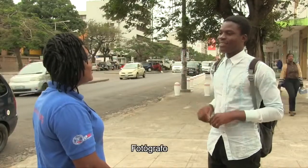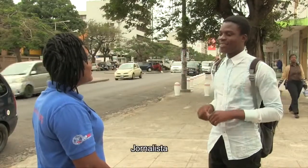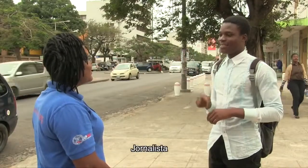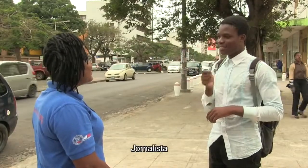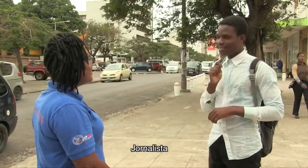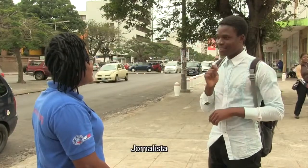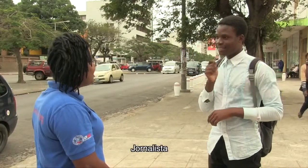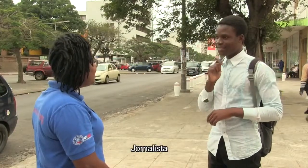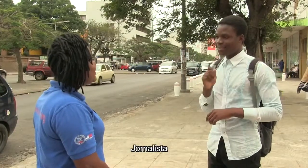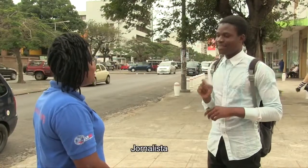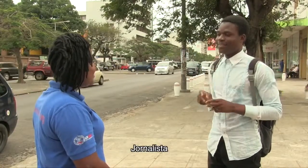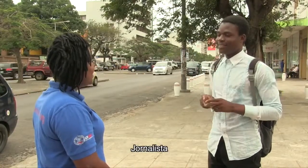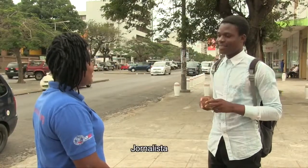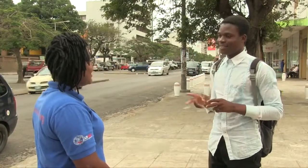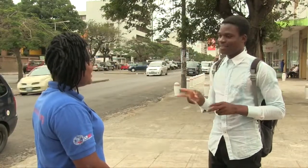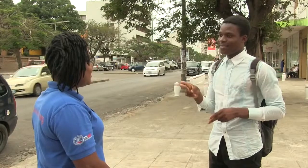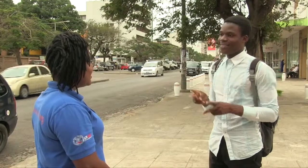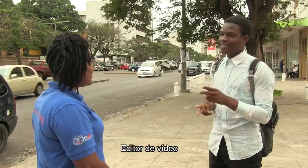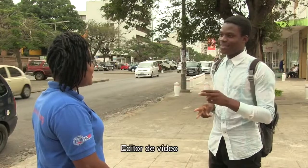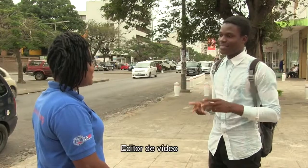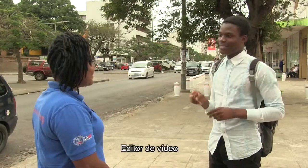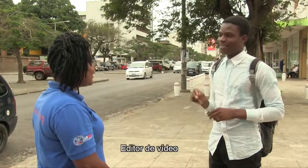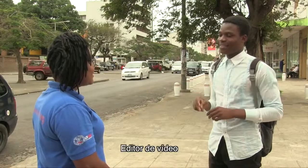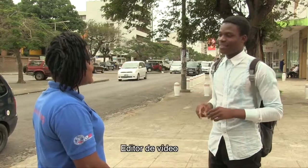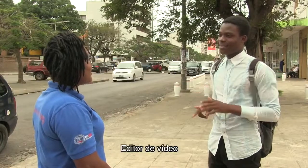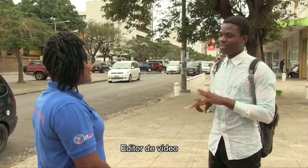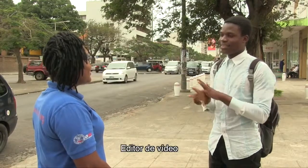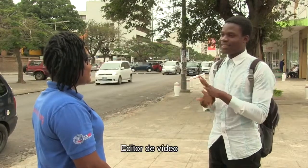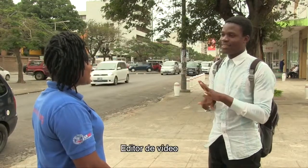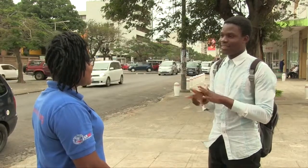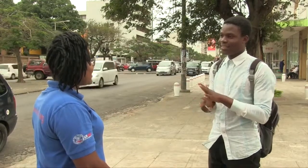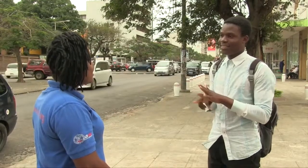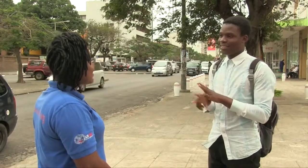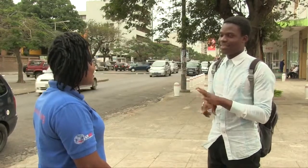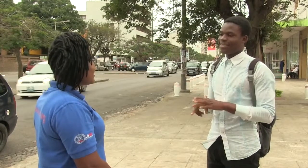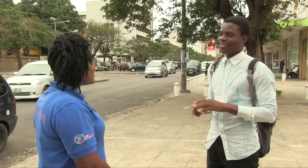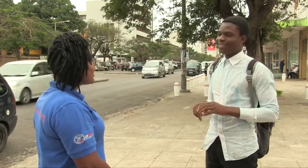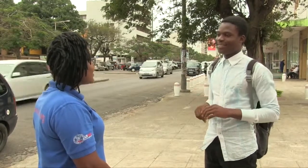fotógrafo, jornalista, editor de vídeo,